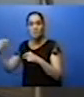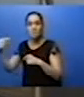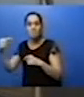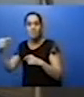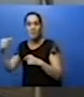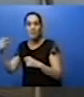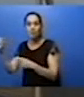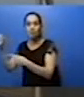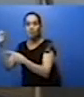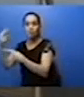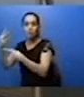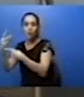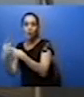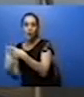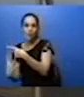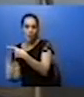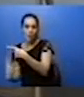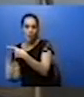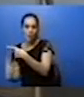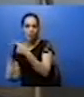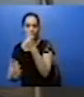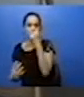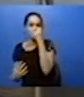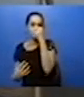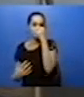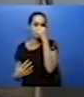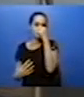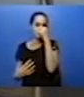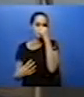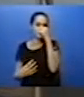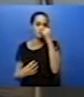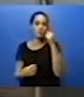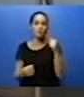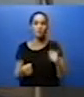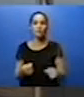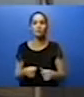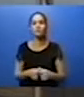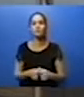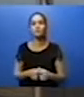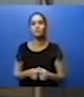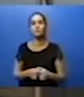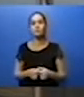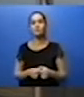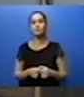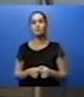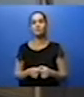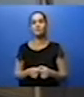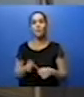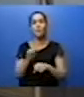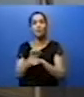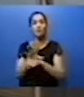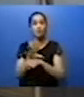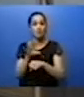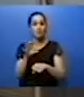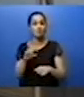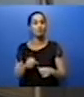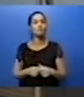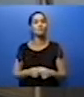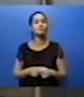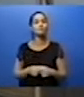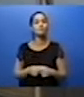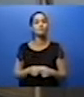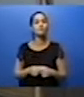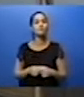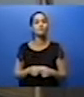quartos ó a mágica já podia não podia